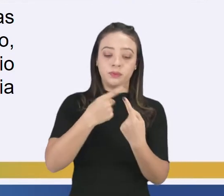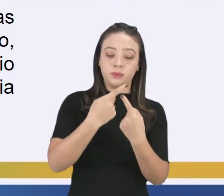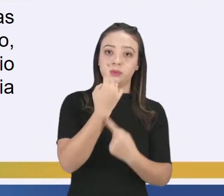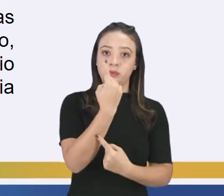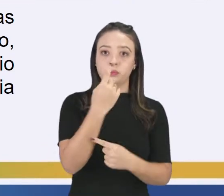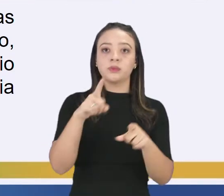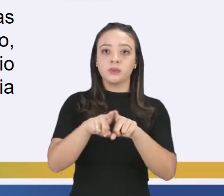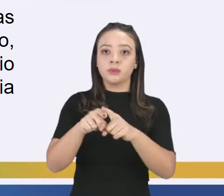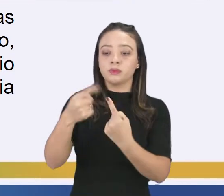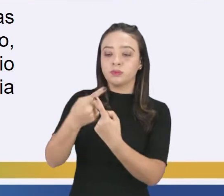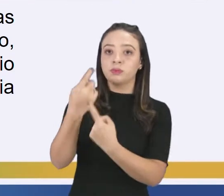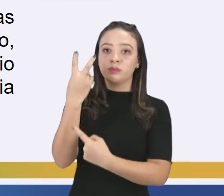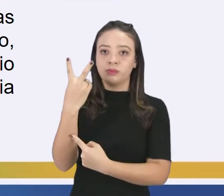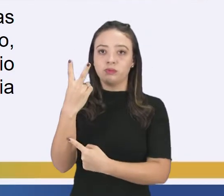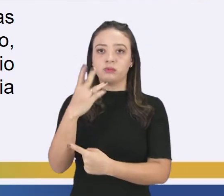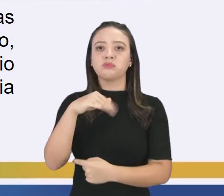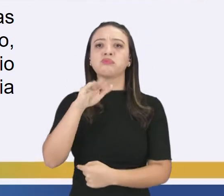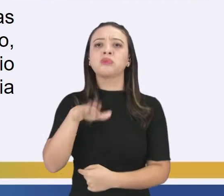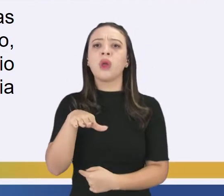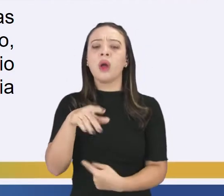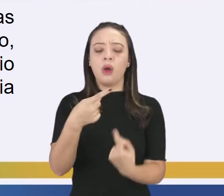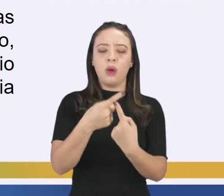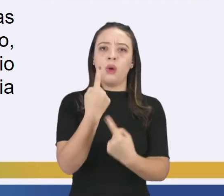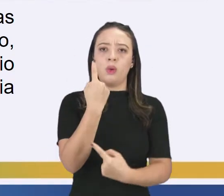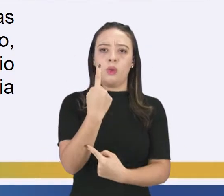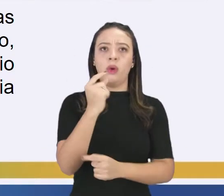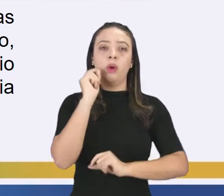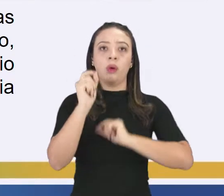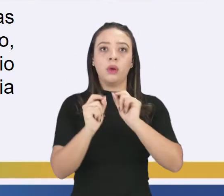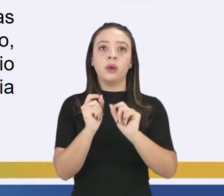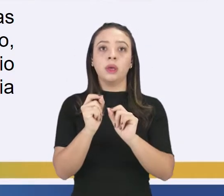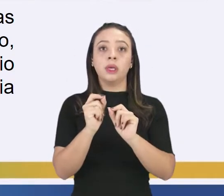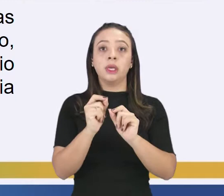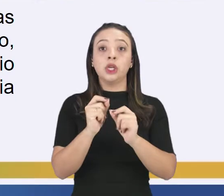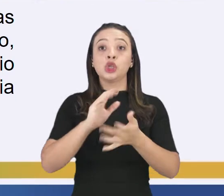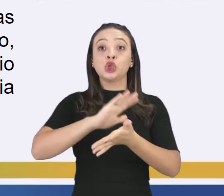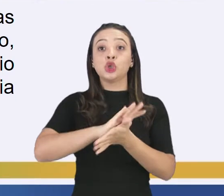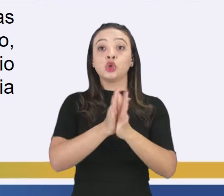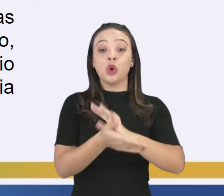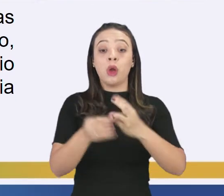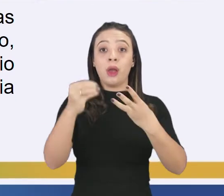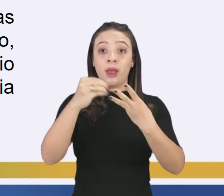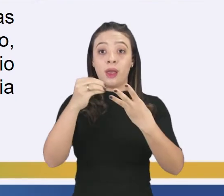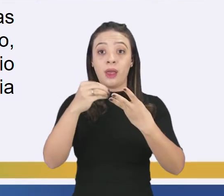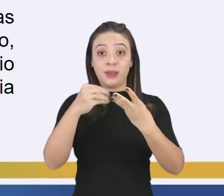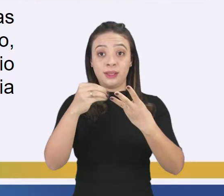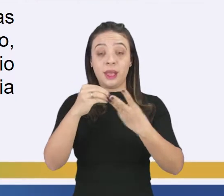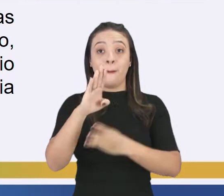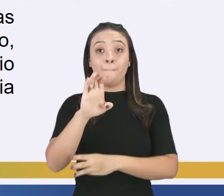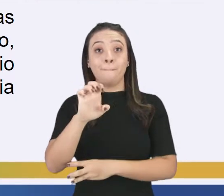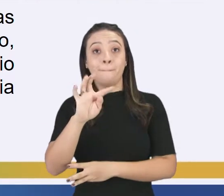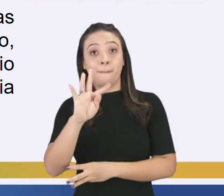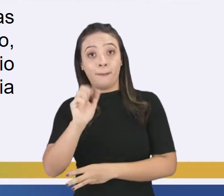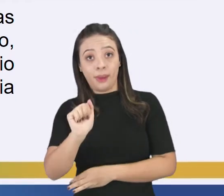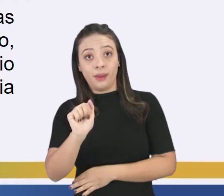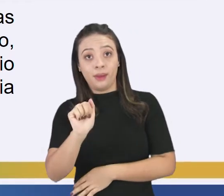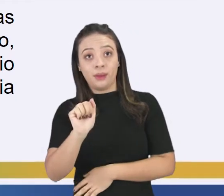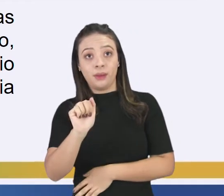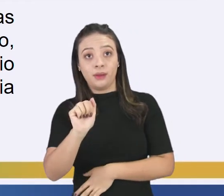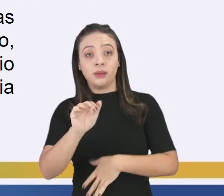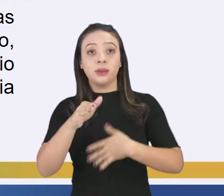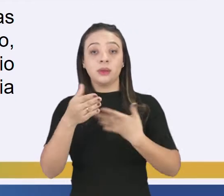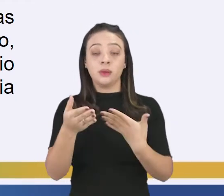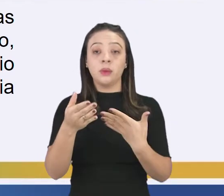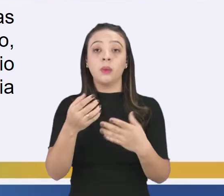2. Quem é a tipo 1? A tipo 1 é resultado da destruição das células betas pancreáticas por um processo imunológico, ou seja,